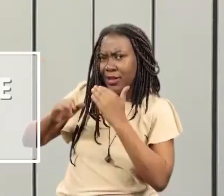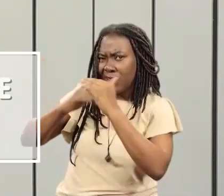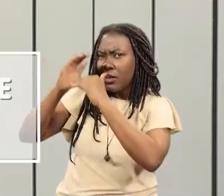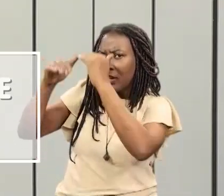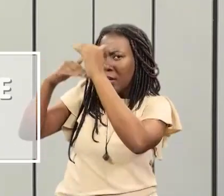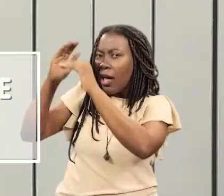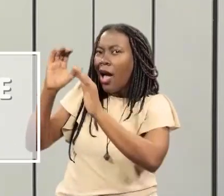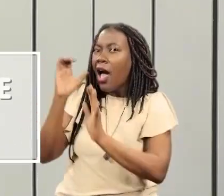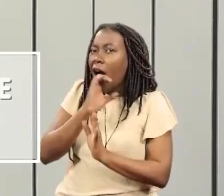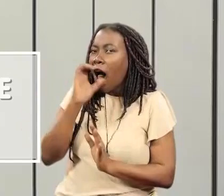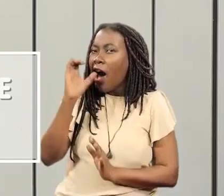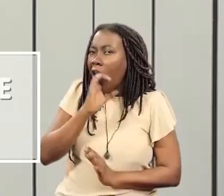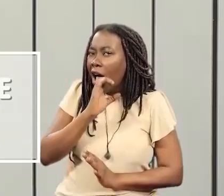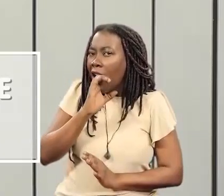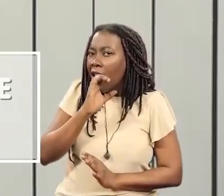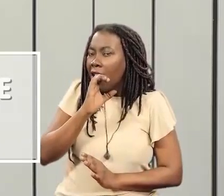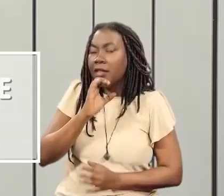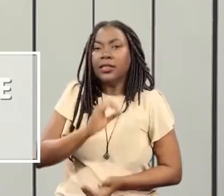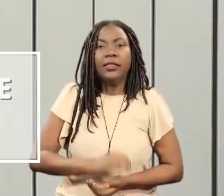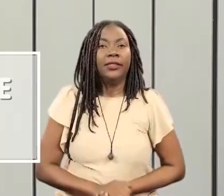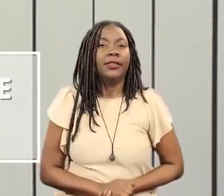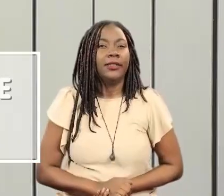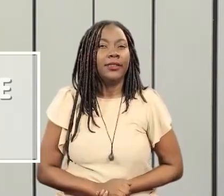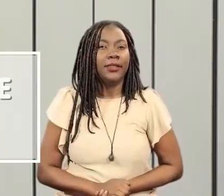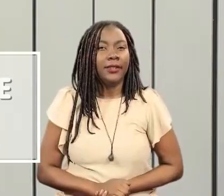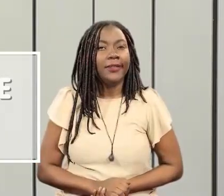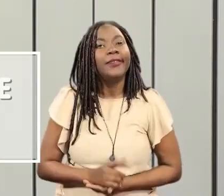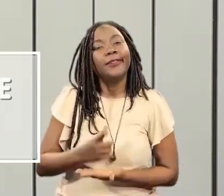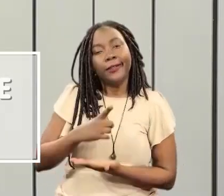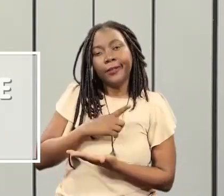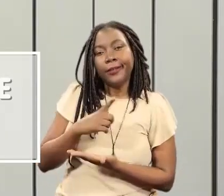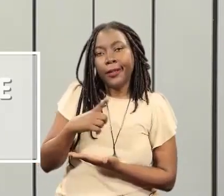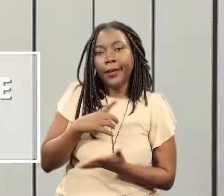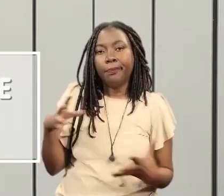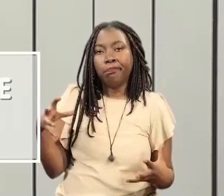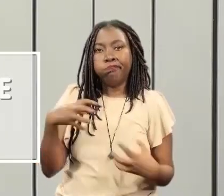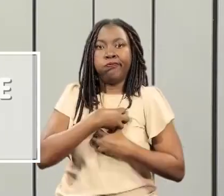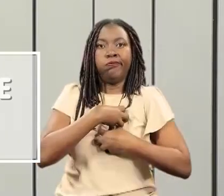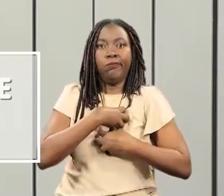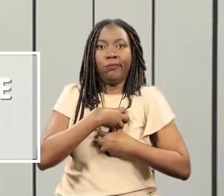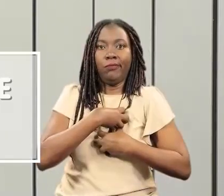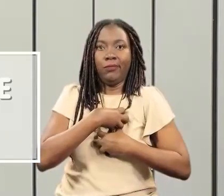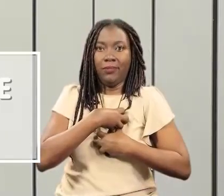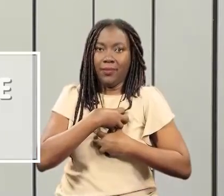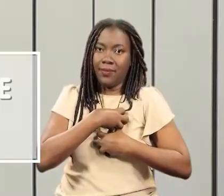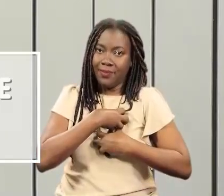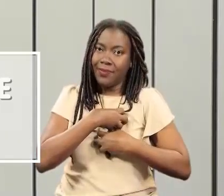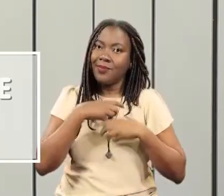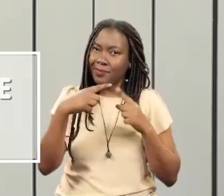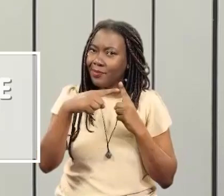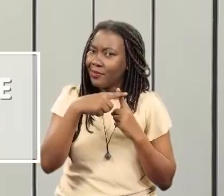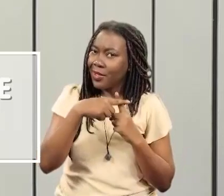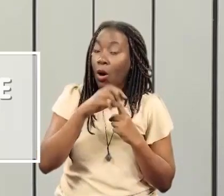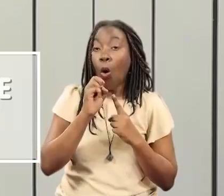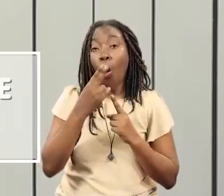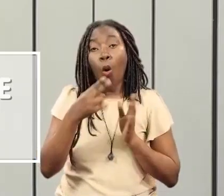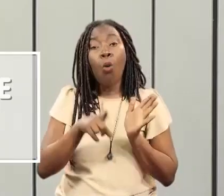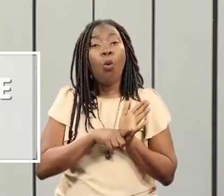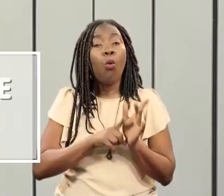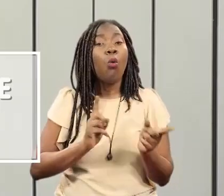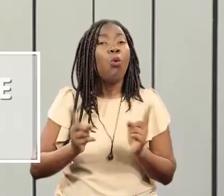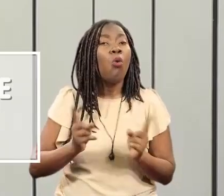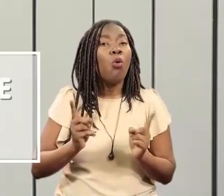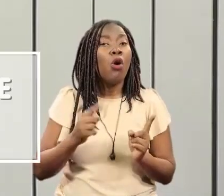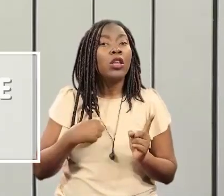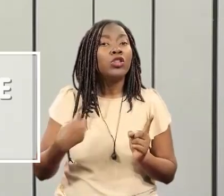forma acelerada, né? E isso tem um impacto positivo ou negativo na